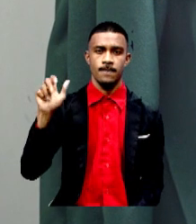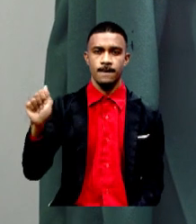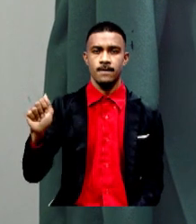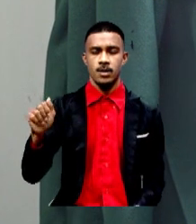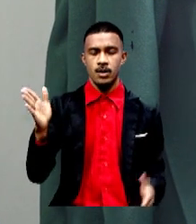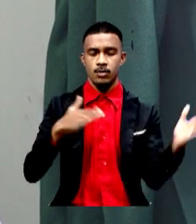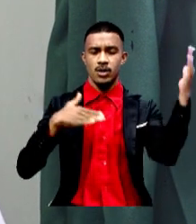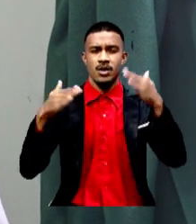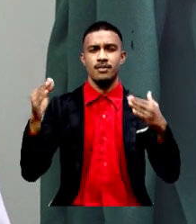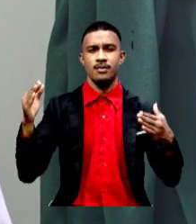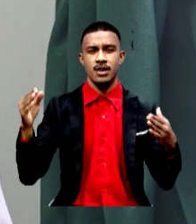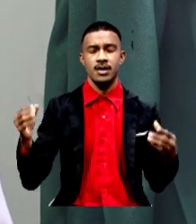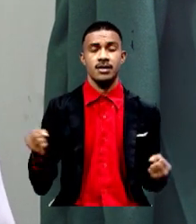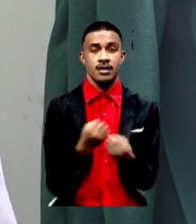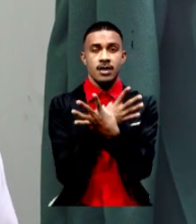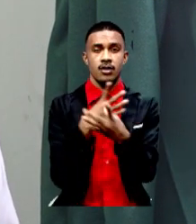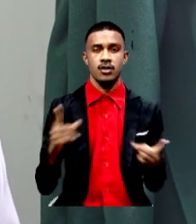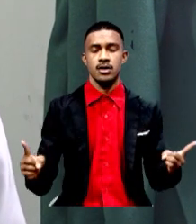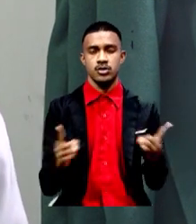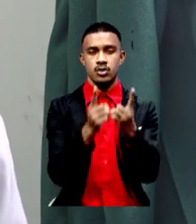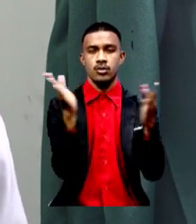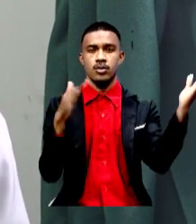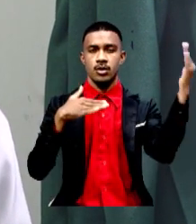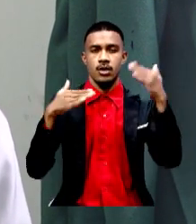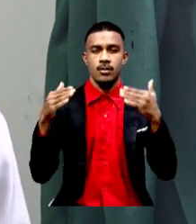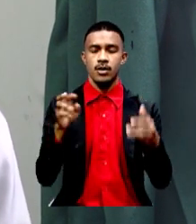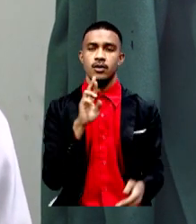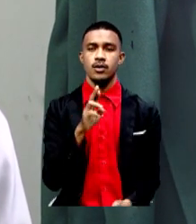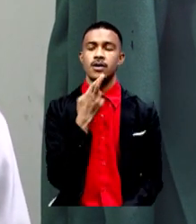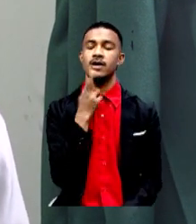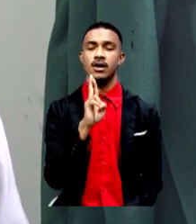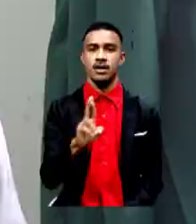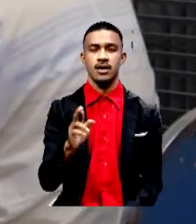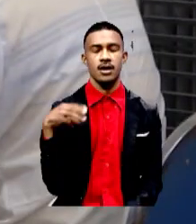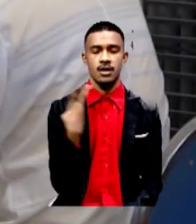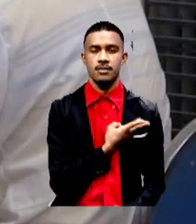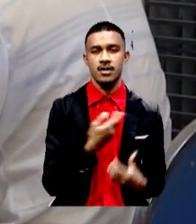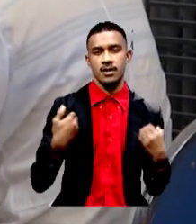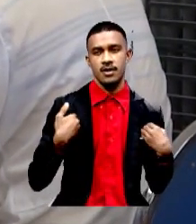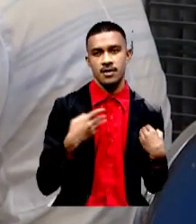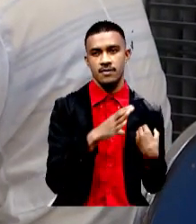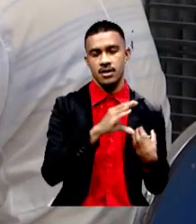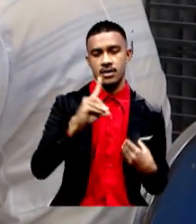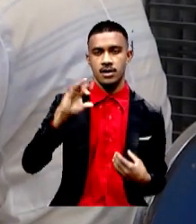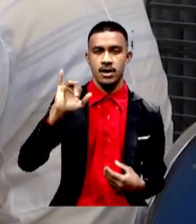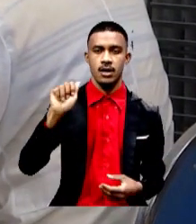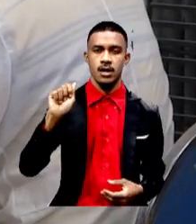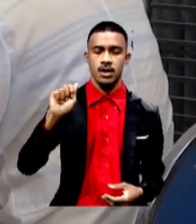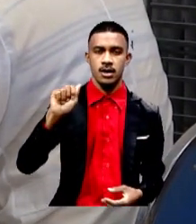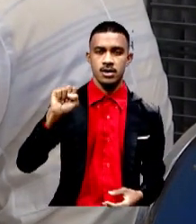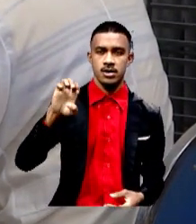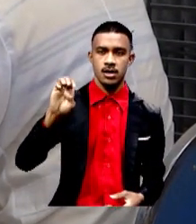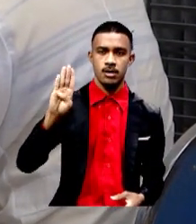kasor problemas, tau kasoru realidade, iha diazepam, mas